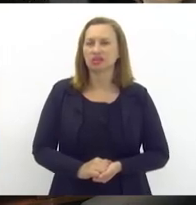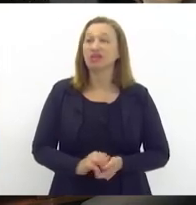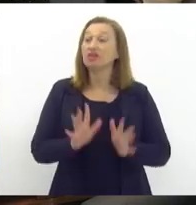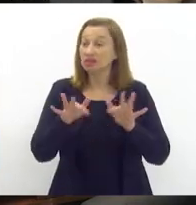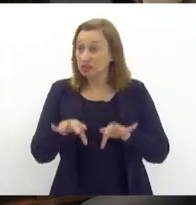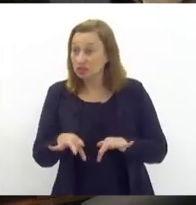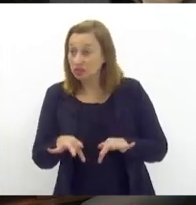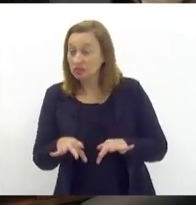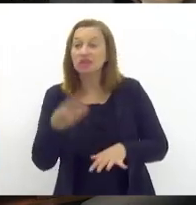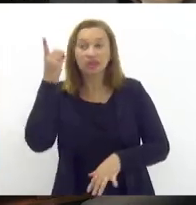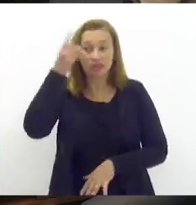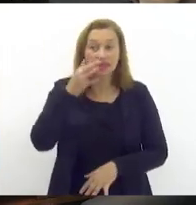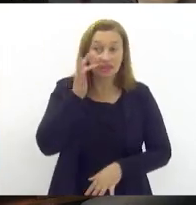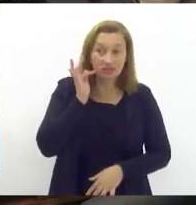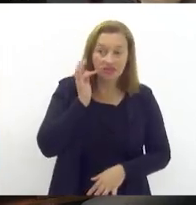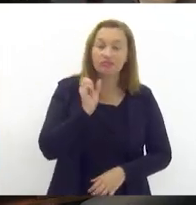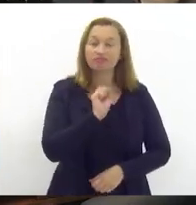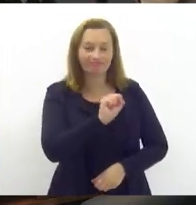Concluiu, deputado Serafim.